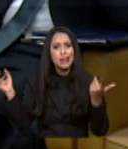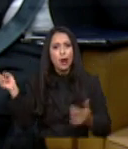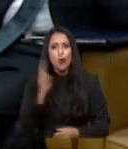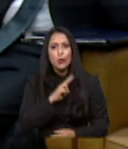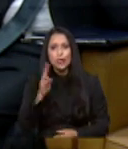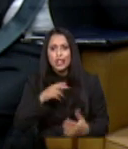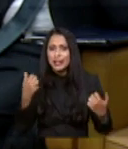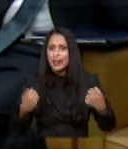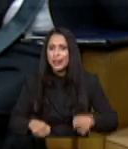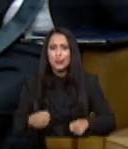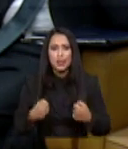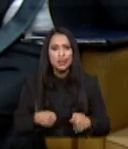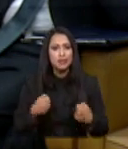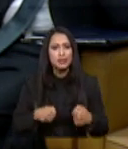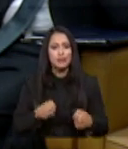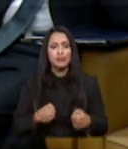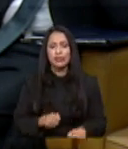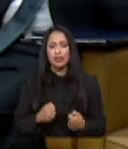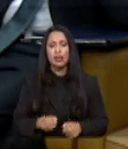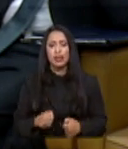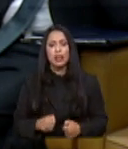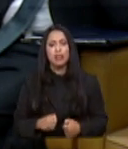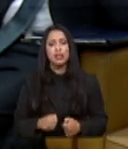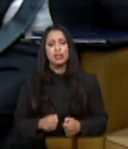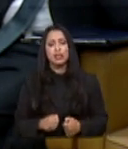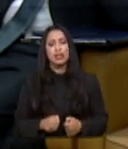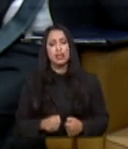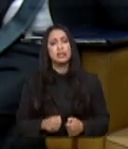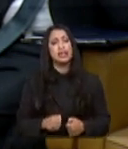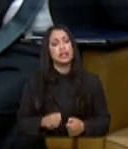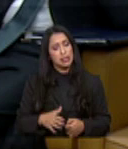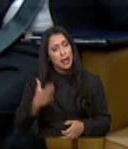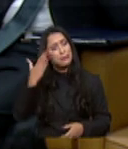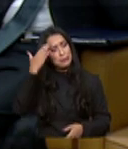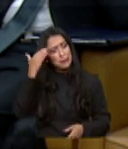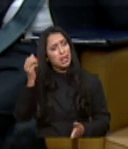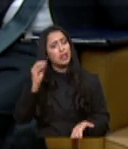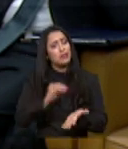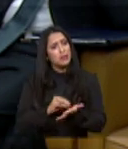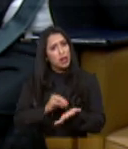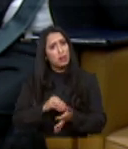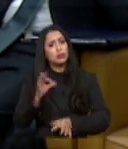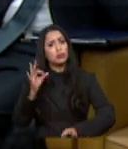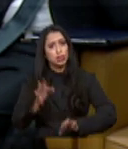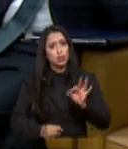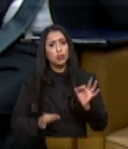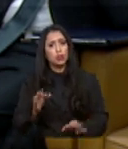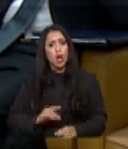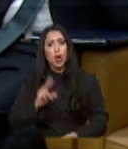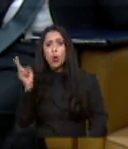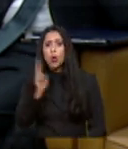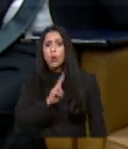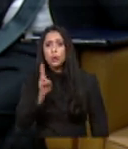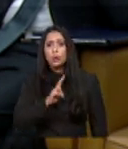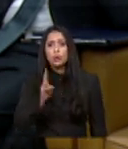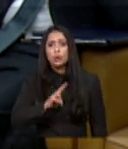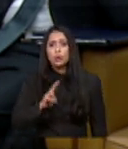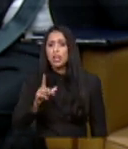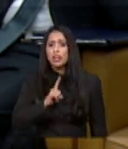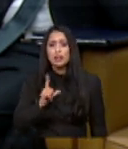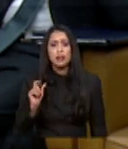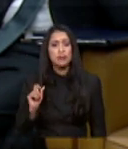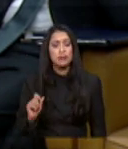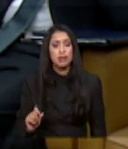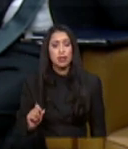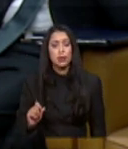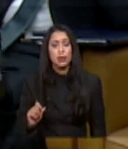que precisa considerar as suas injustiças, com um senso de urgência que emerge